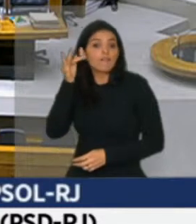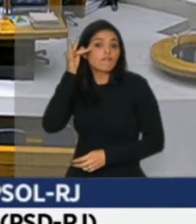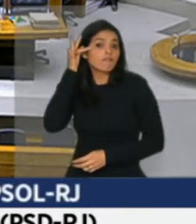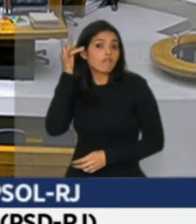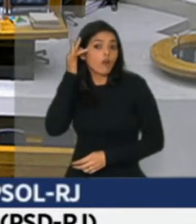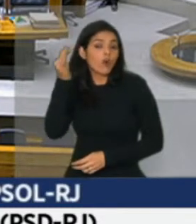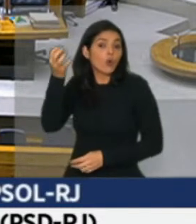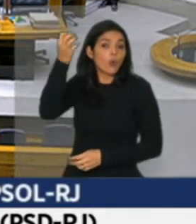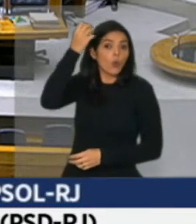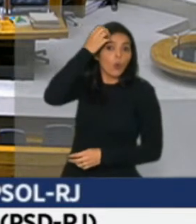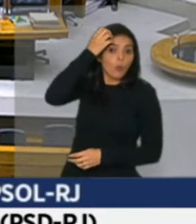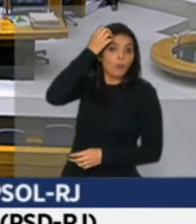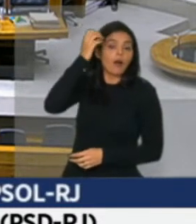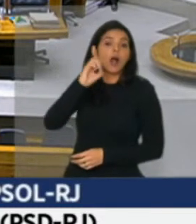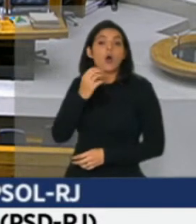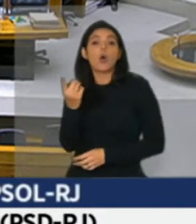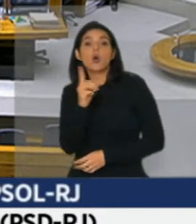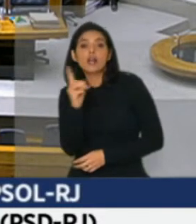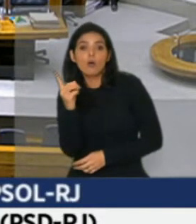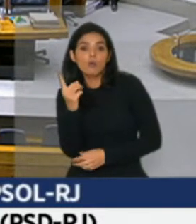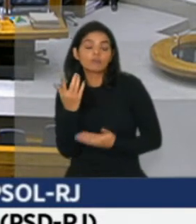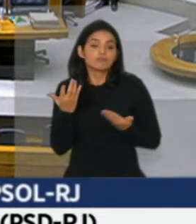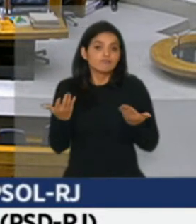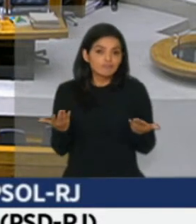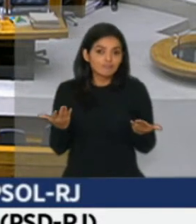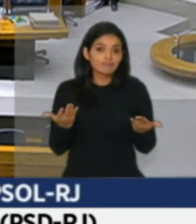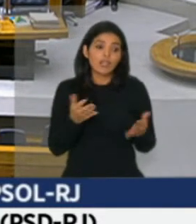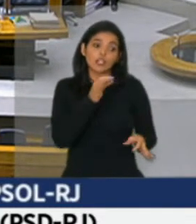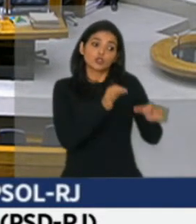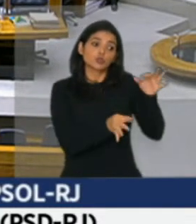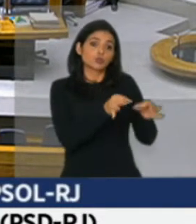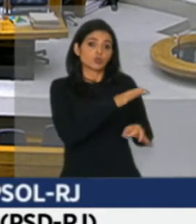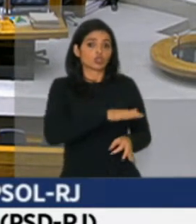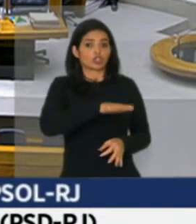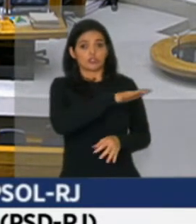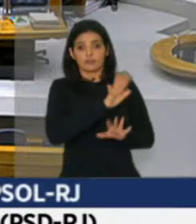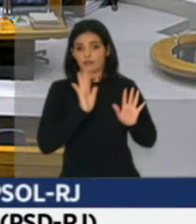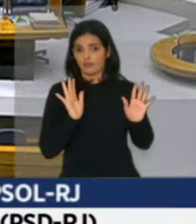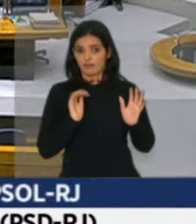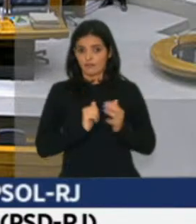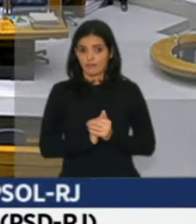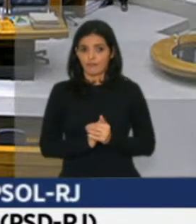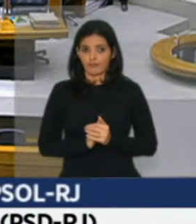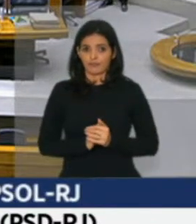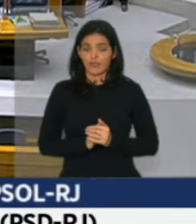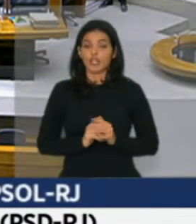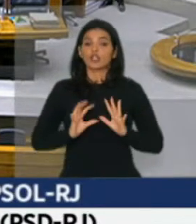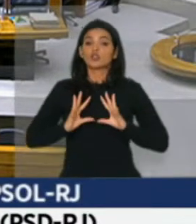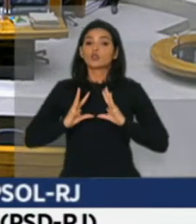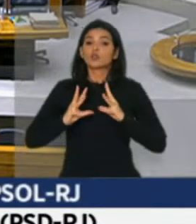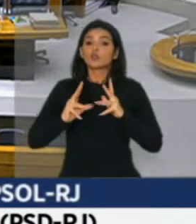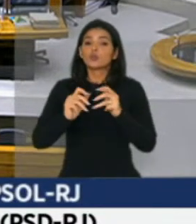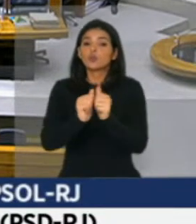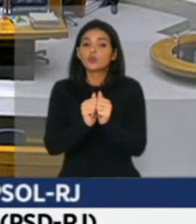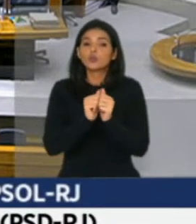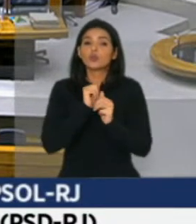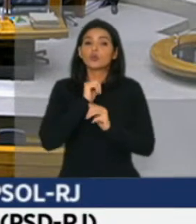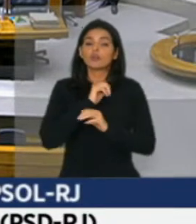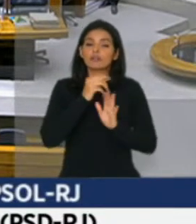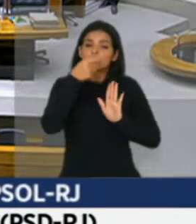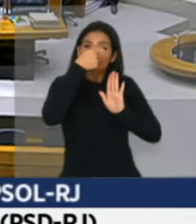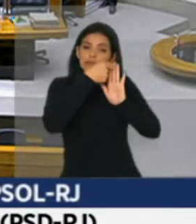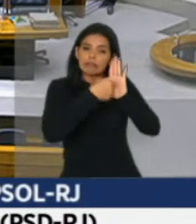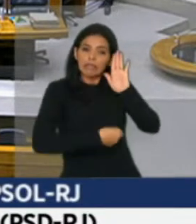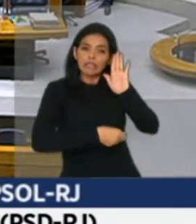foi a autora. Os instrumentos que são trazidos numa possibilidade